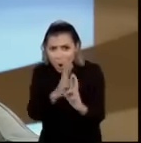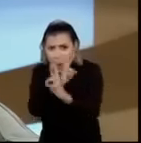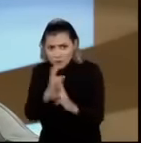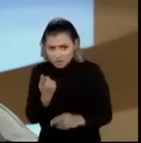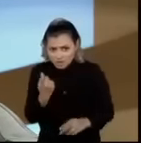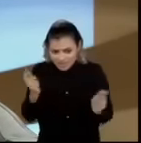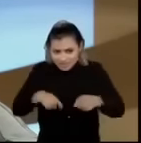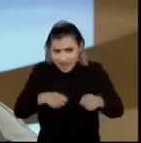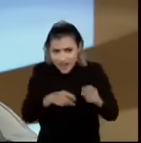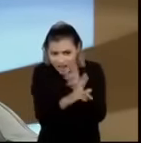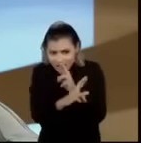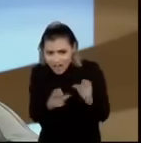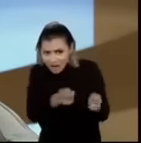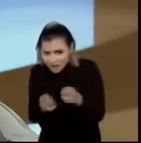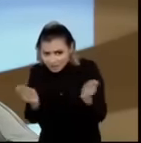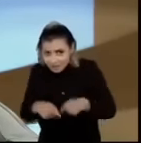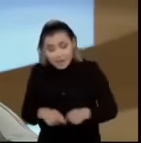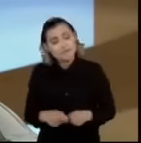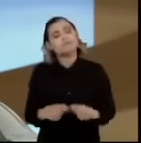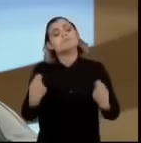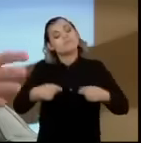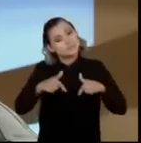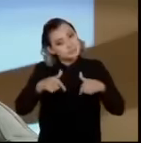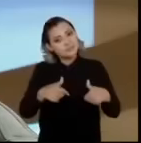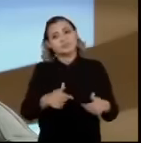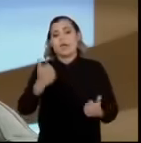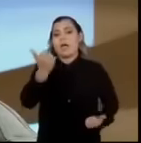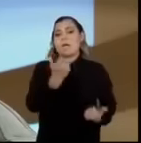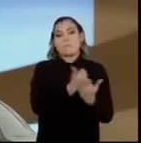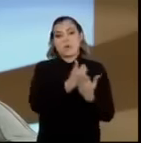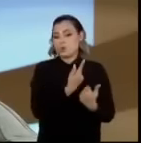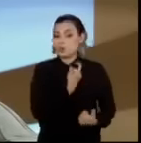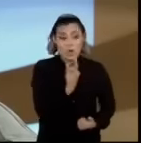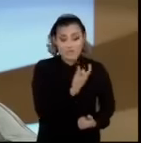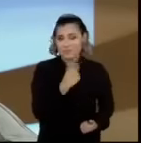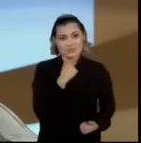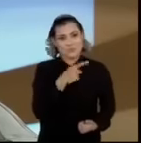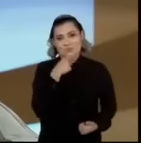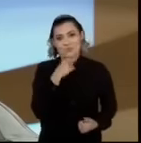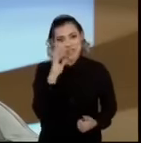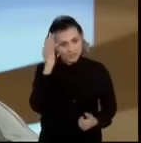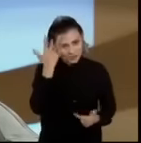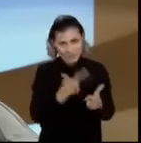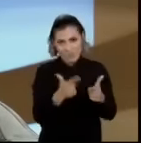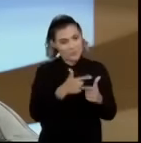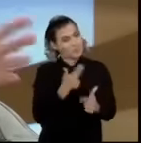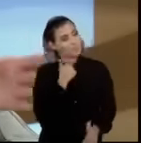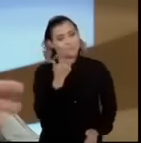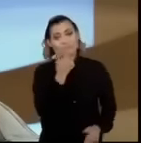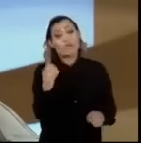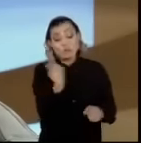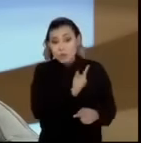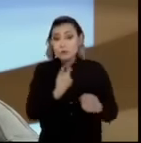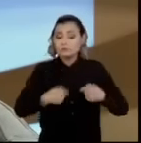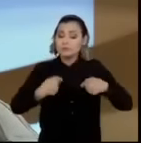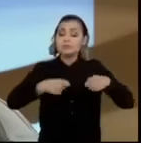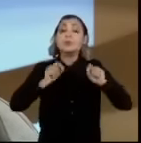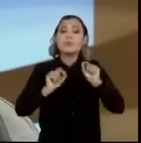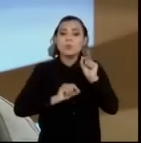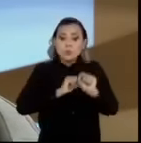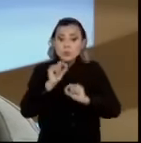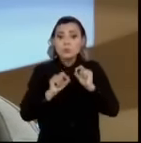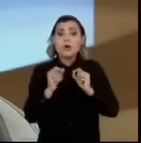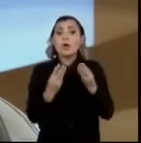sozinha. Ela precisa ser feita, tem de ser feita, mas isso sozinho não vai resolver o problema do desmatamento. Nós precisamos encontrar quais são as origens